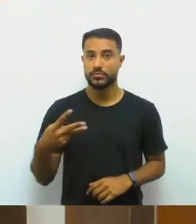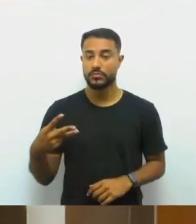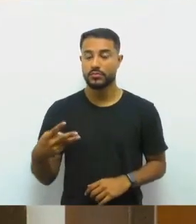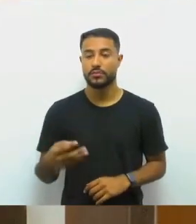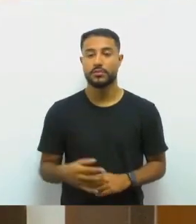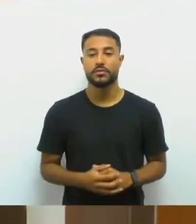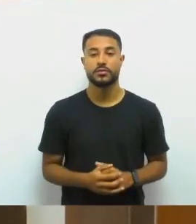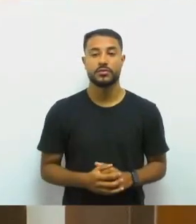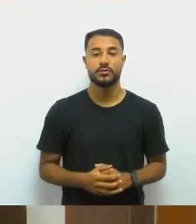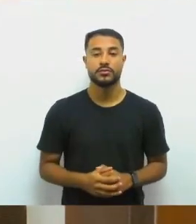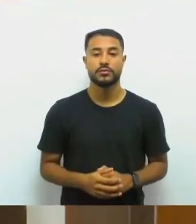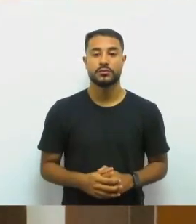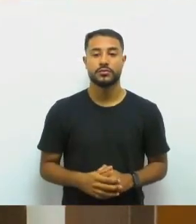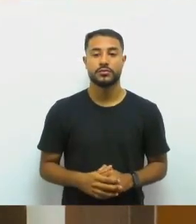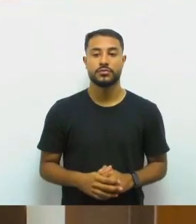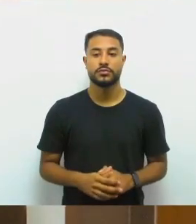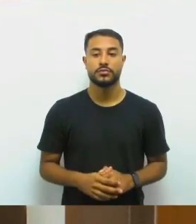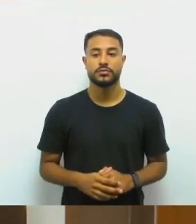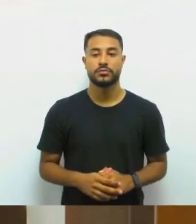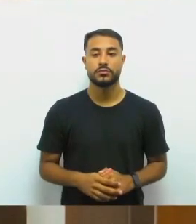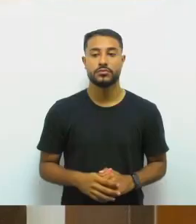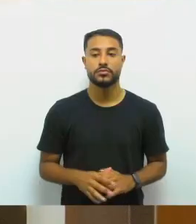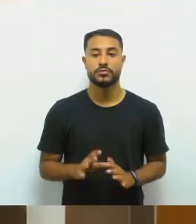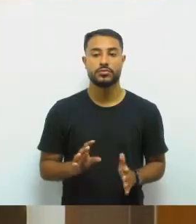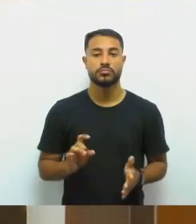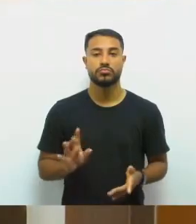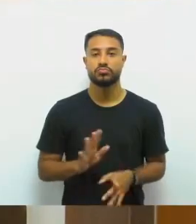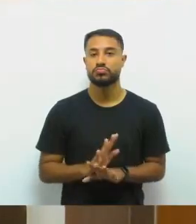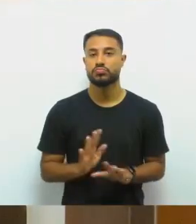103/2024. Só esses, mais algum Hélio?